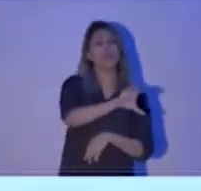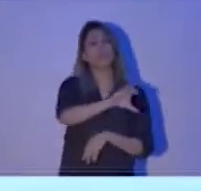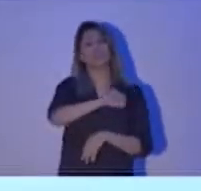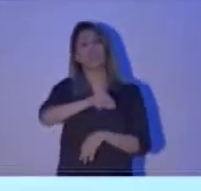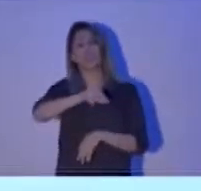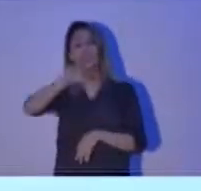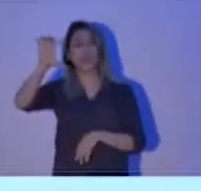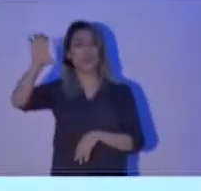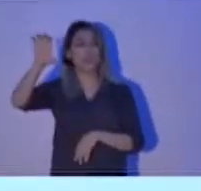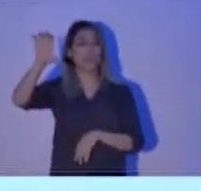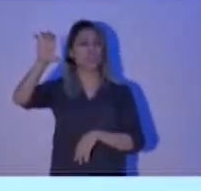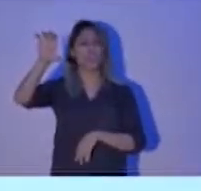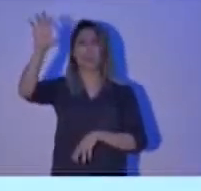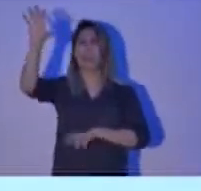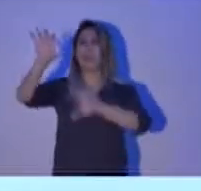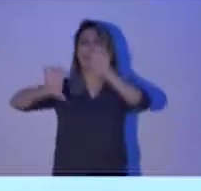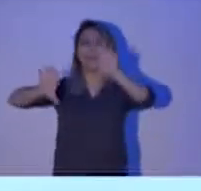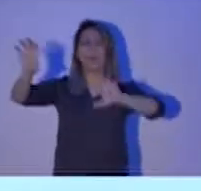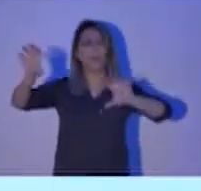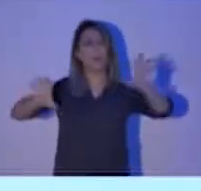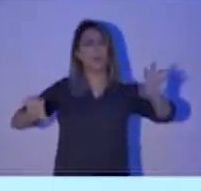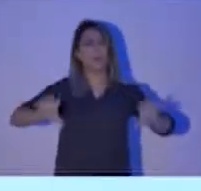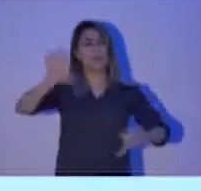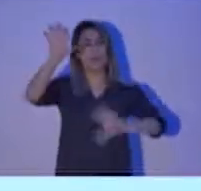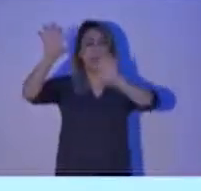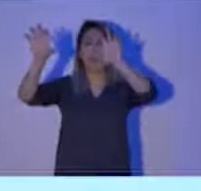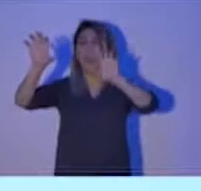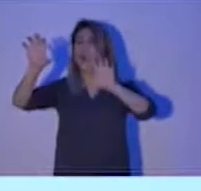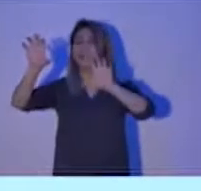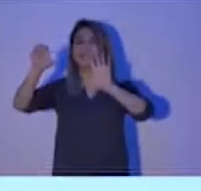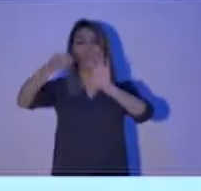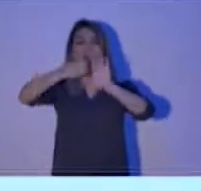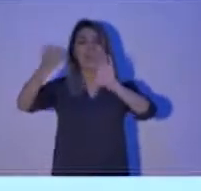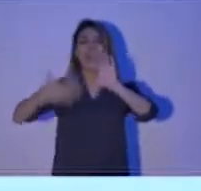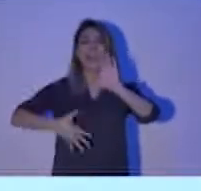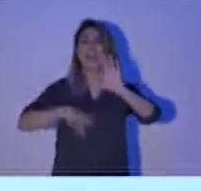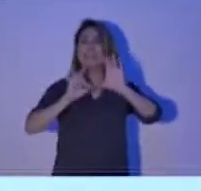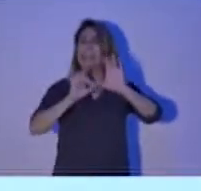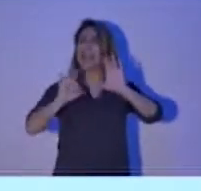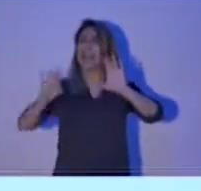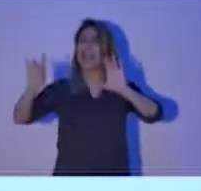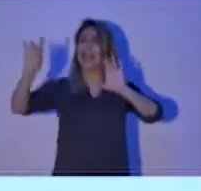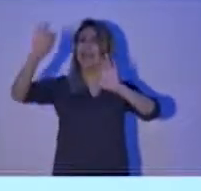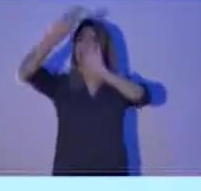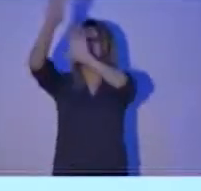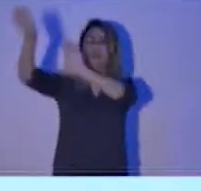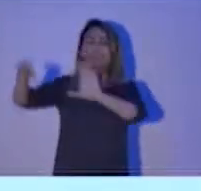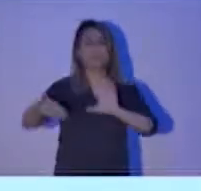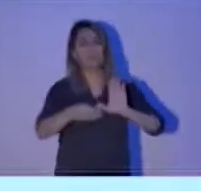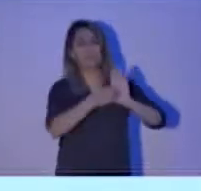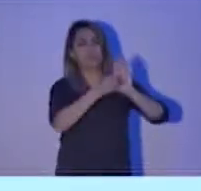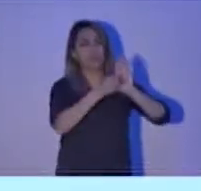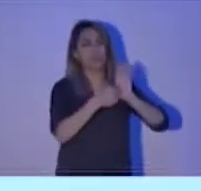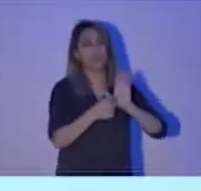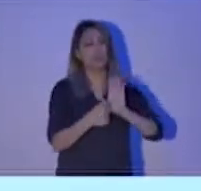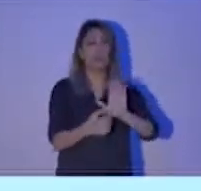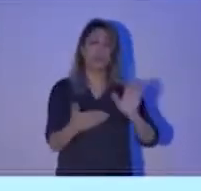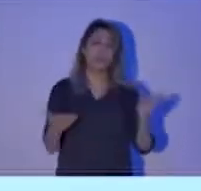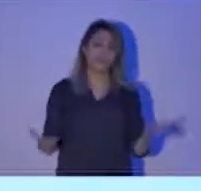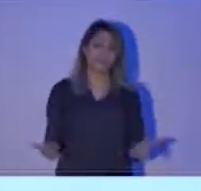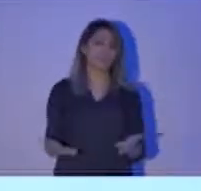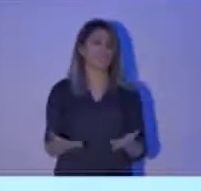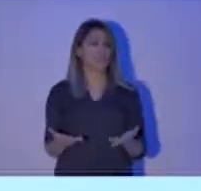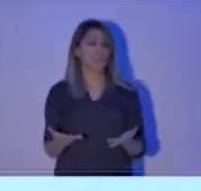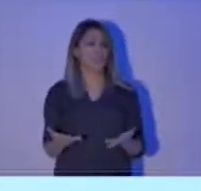E essas características, elas estão presentes no nosso sonho de educador, daquele que fala do chão da sala